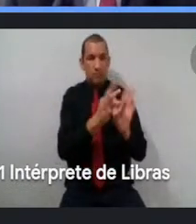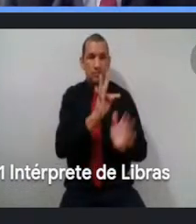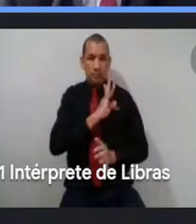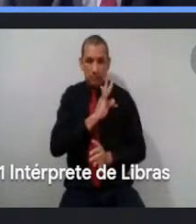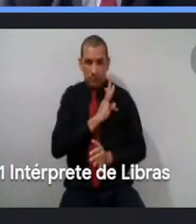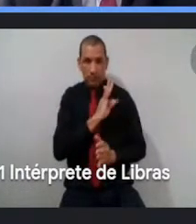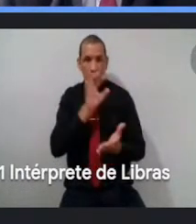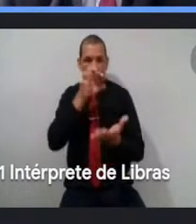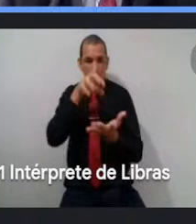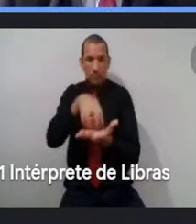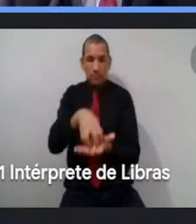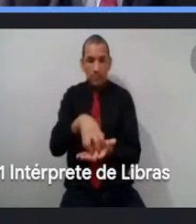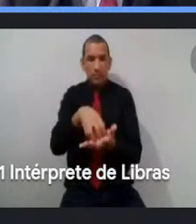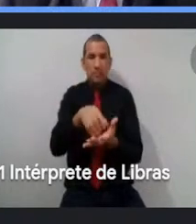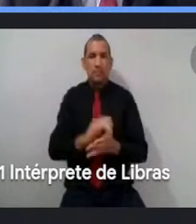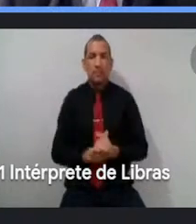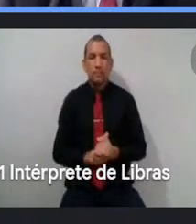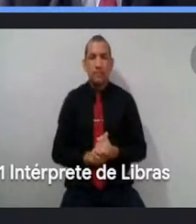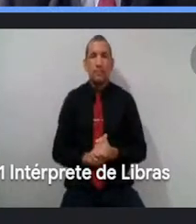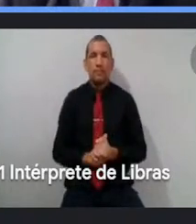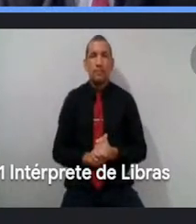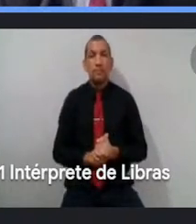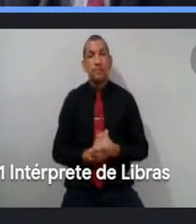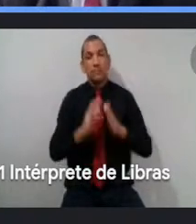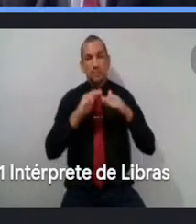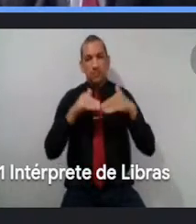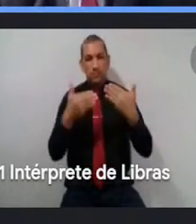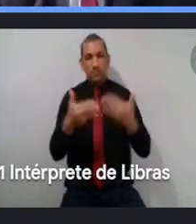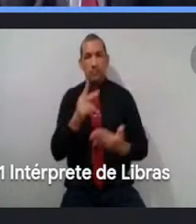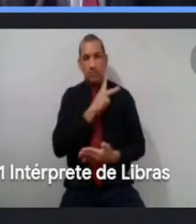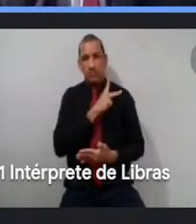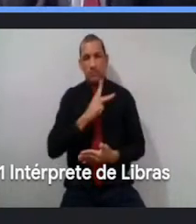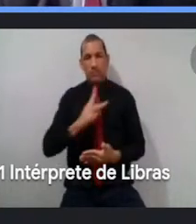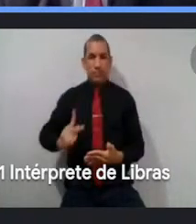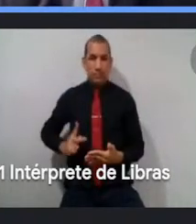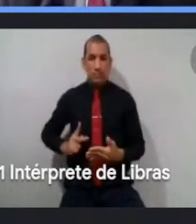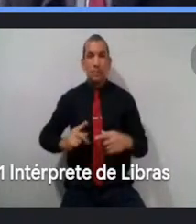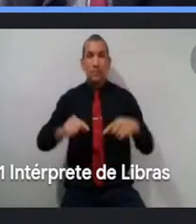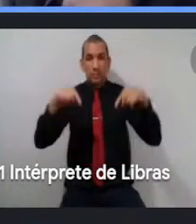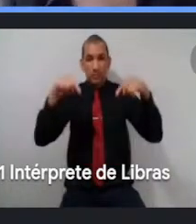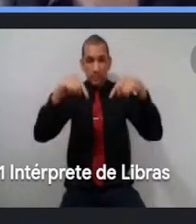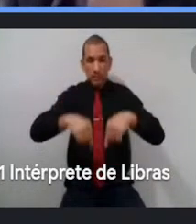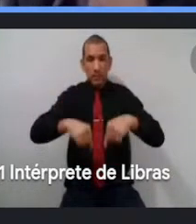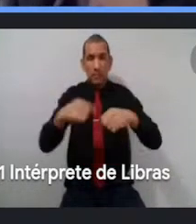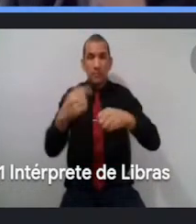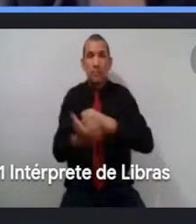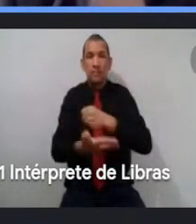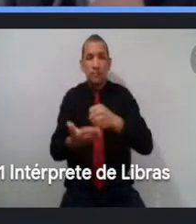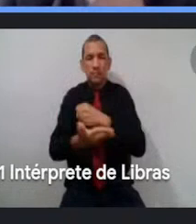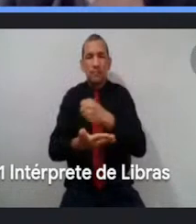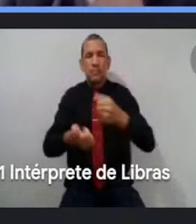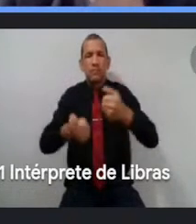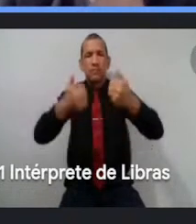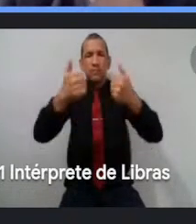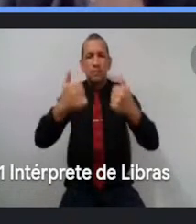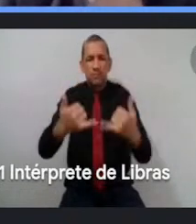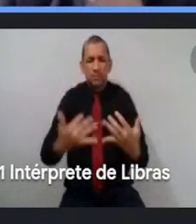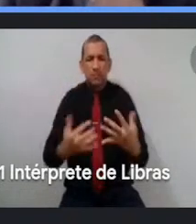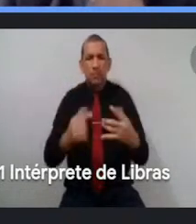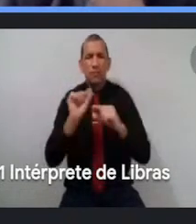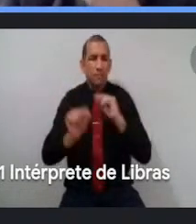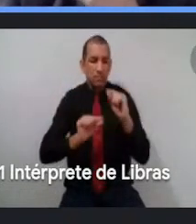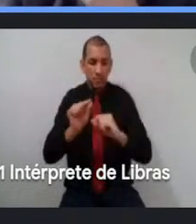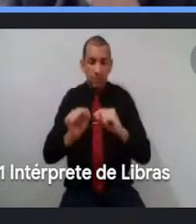e bom então seu presidente a questão de fundo é para